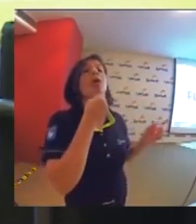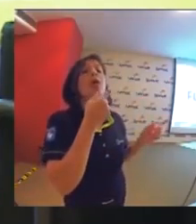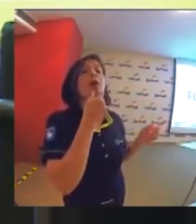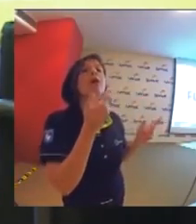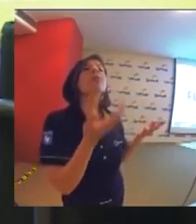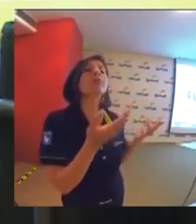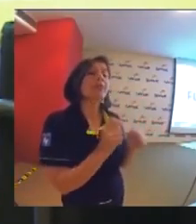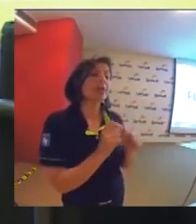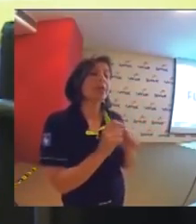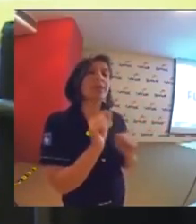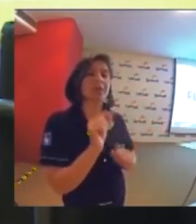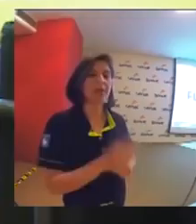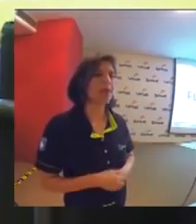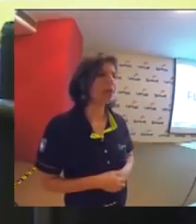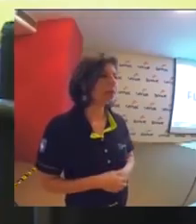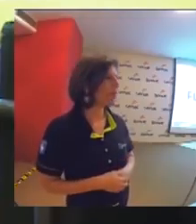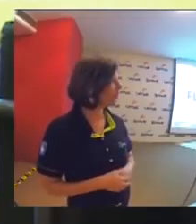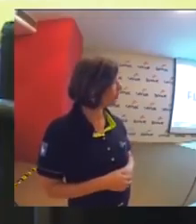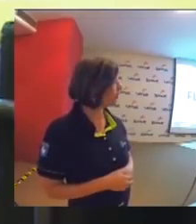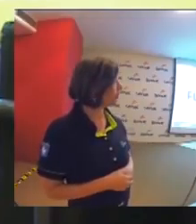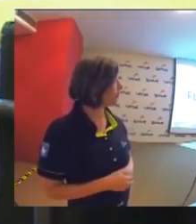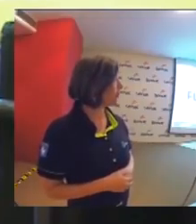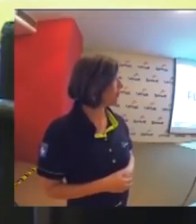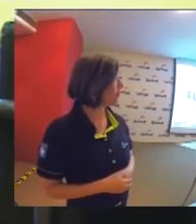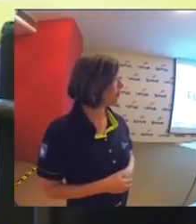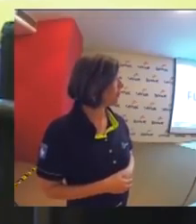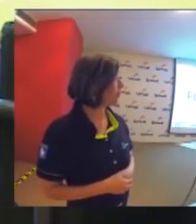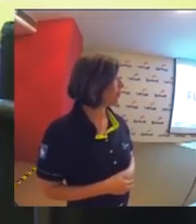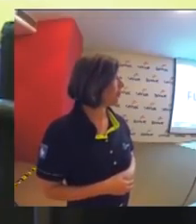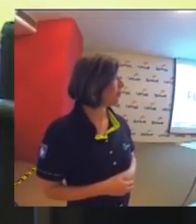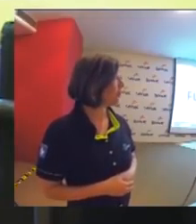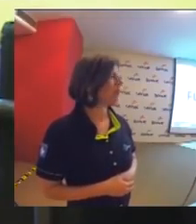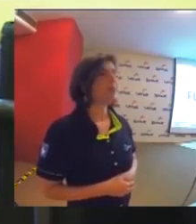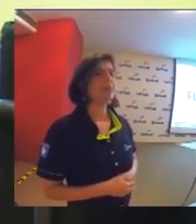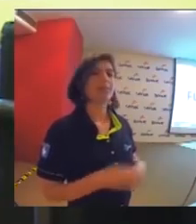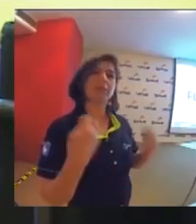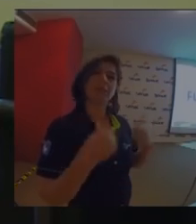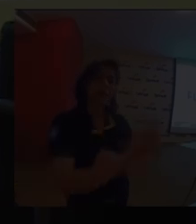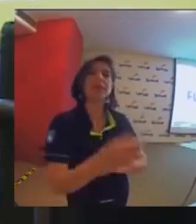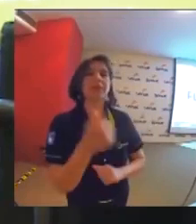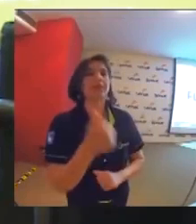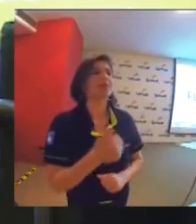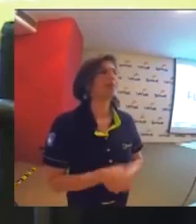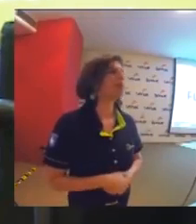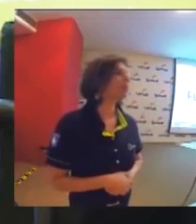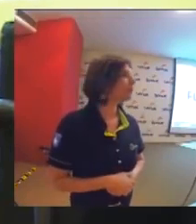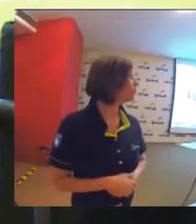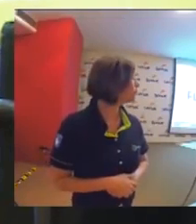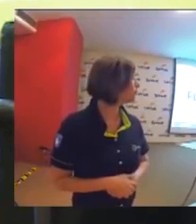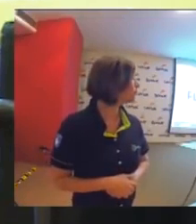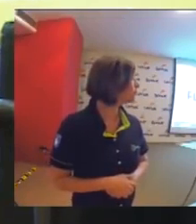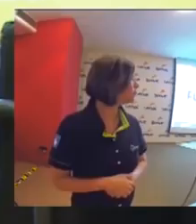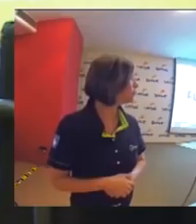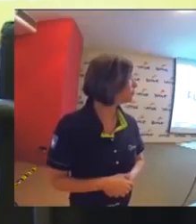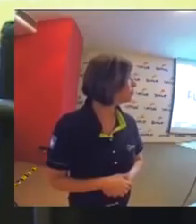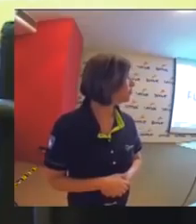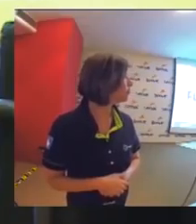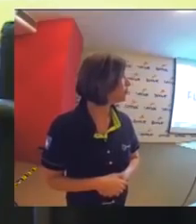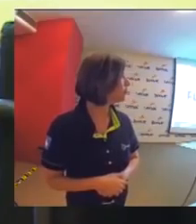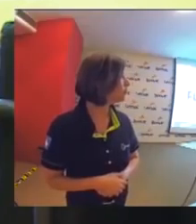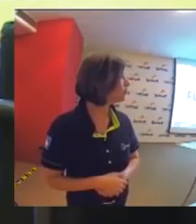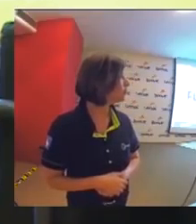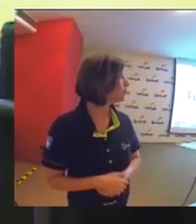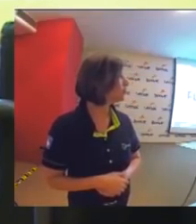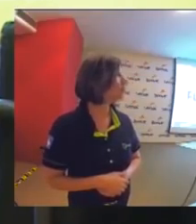que tem de fazer. Criar empatia, imediatamente. Bom, eles sentaram-se e